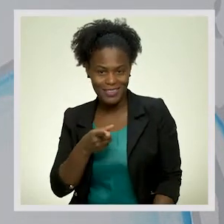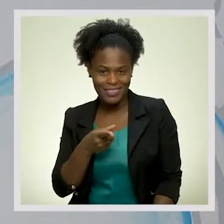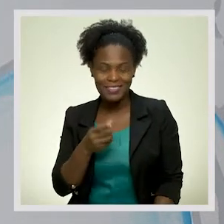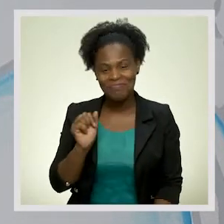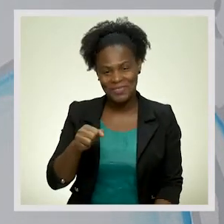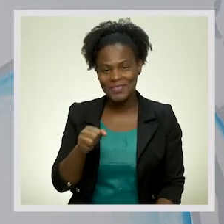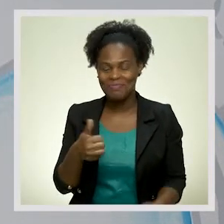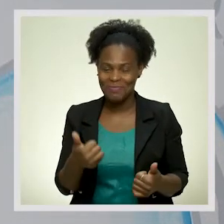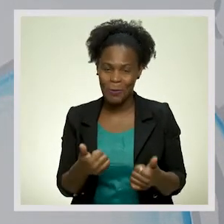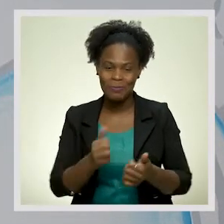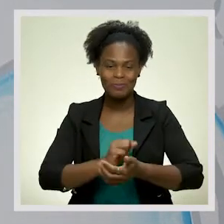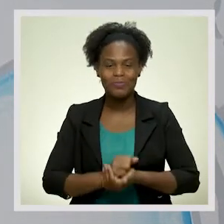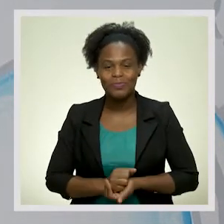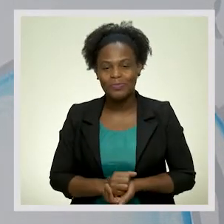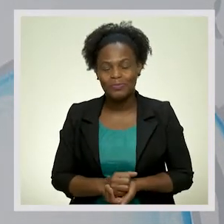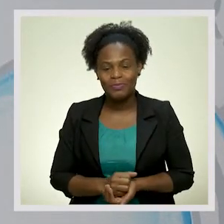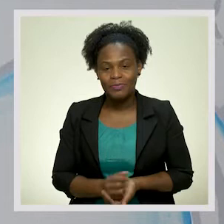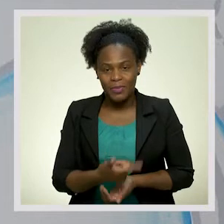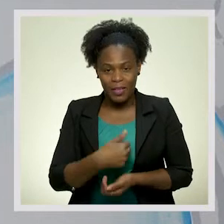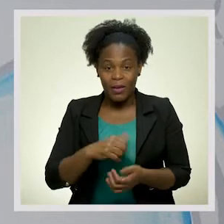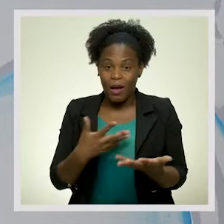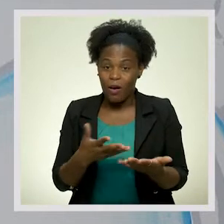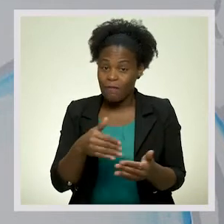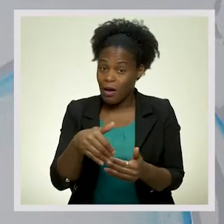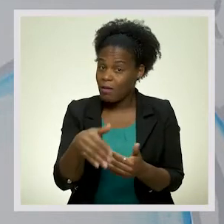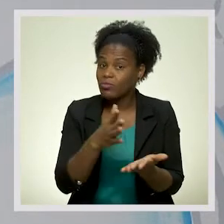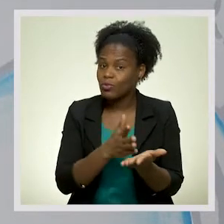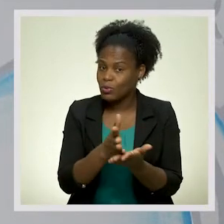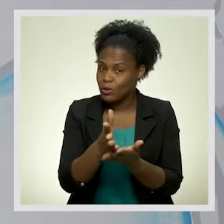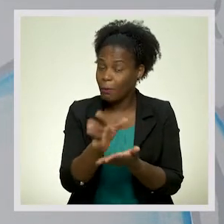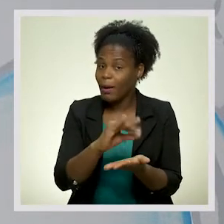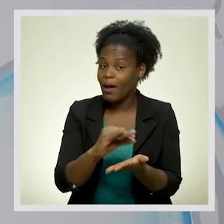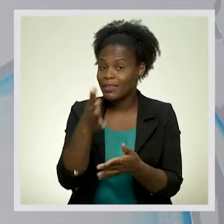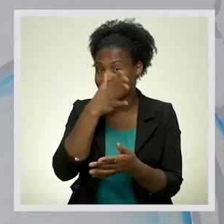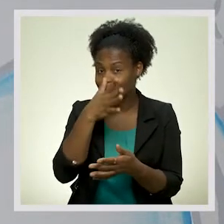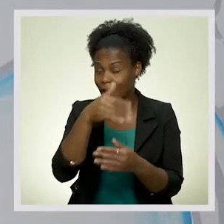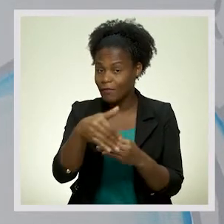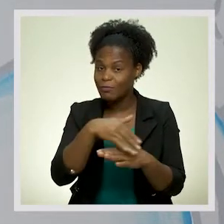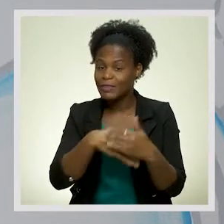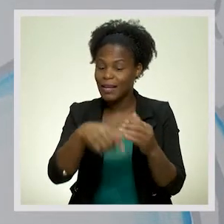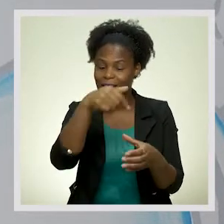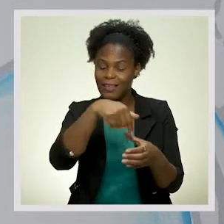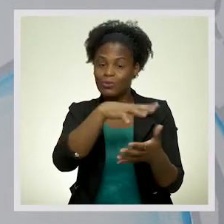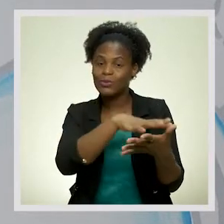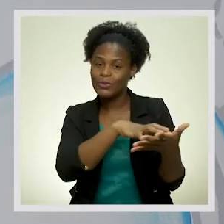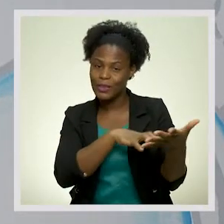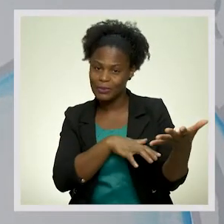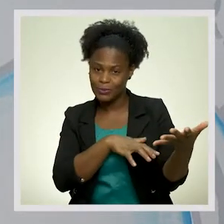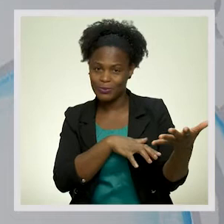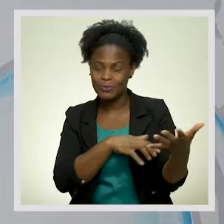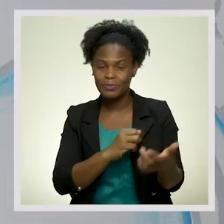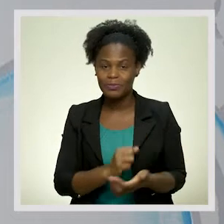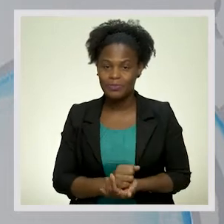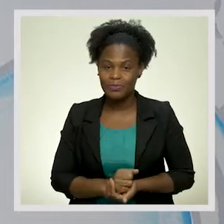importa. Agora, vamos continuar, não é, com mais atividades dentro deste texto.